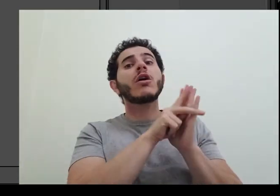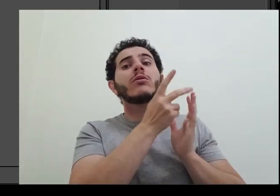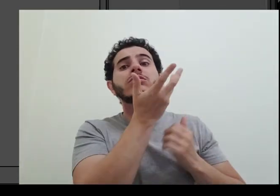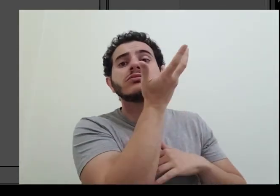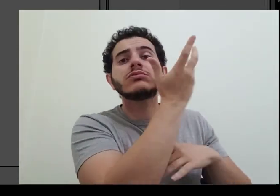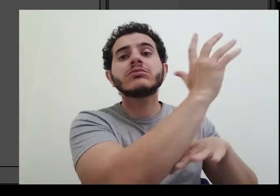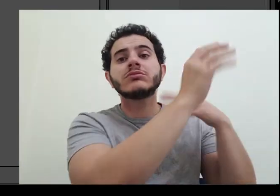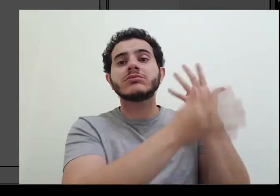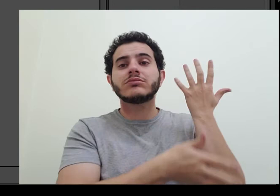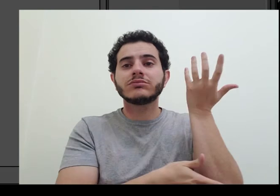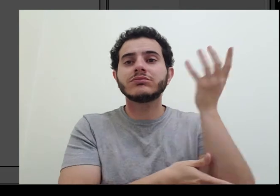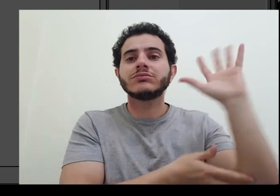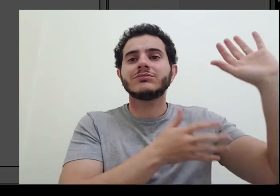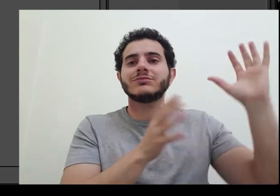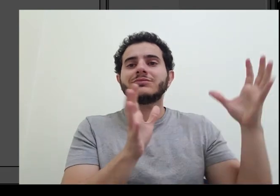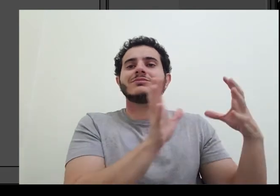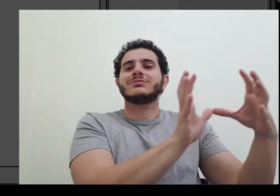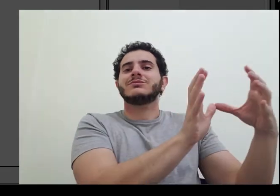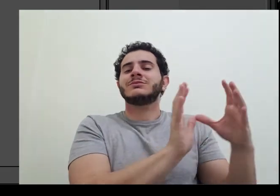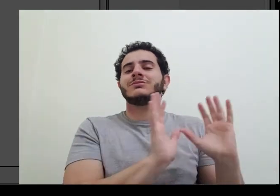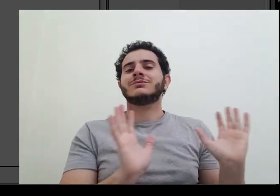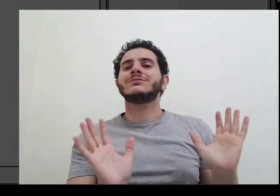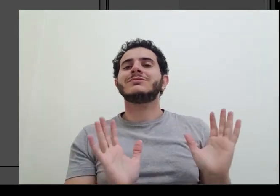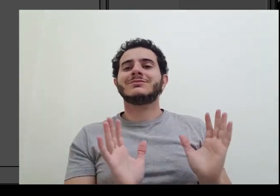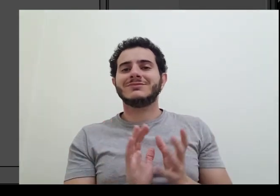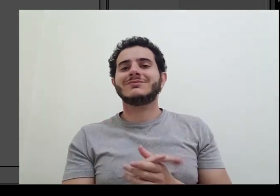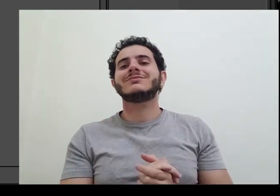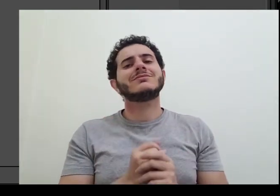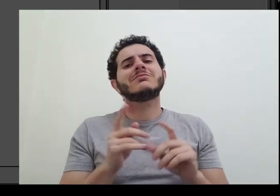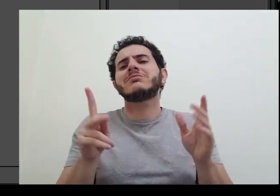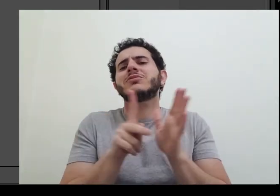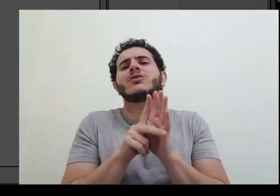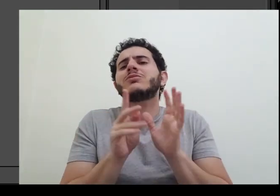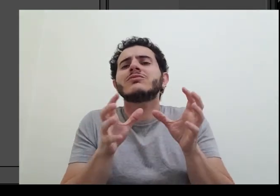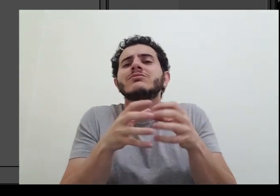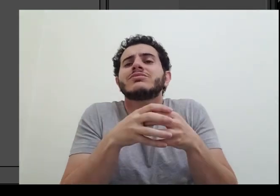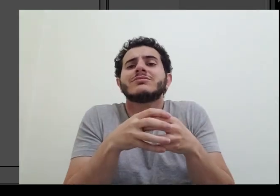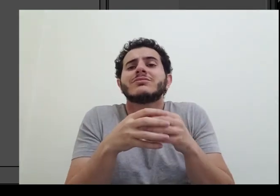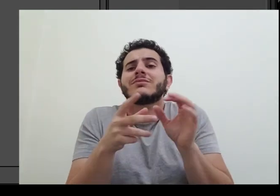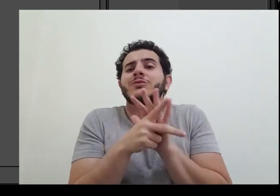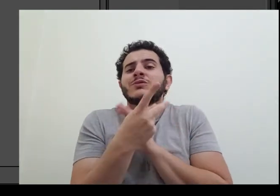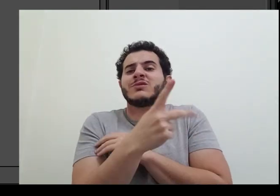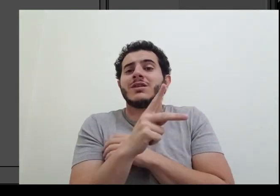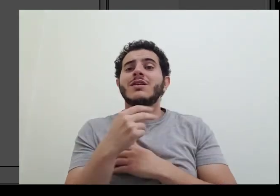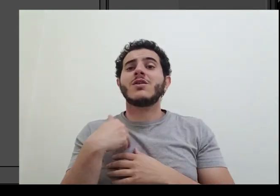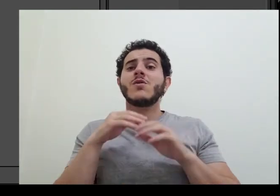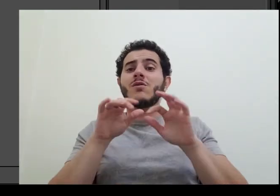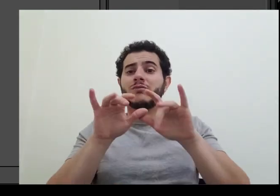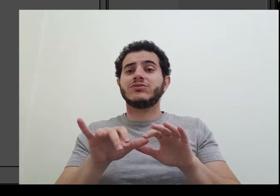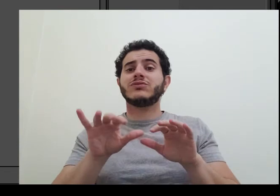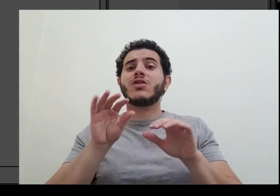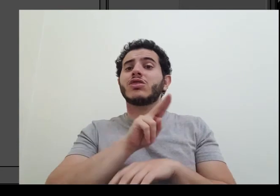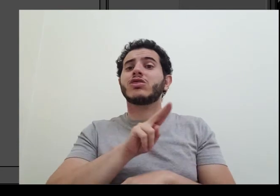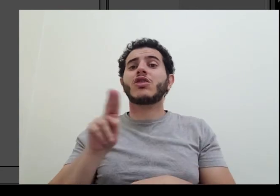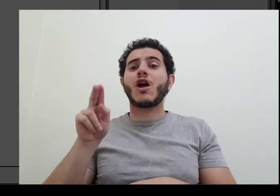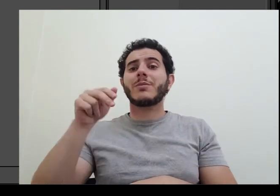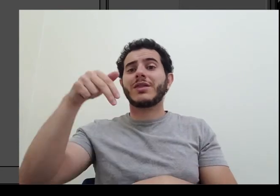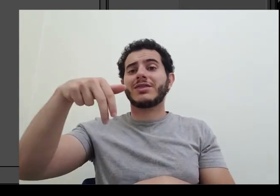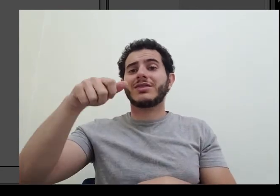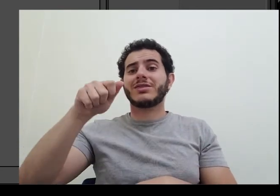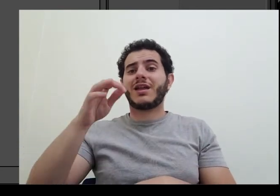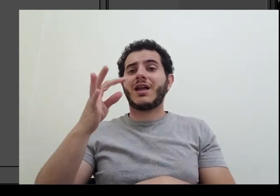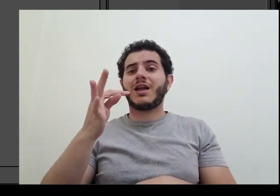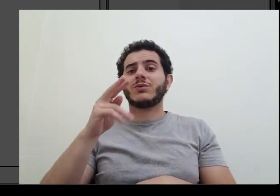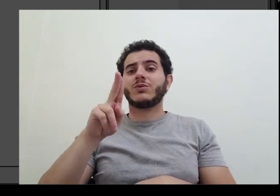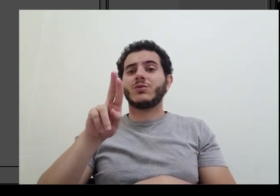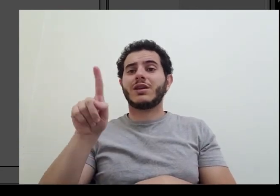aqui. Dá até para ver que tem como se fosse um conjunto de fotinhas aqui. É um conjunto de fotos, eu pus um nome de natureza e já tem